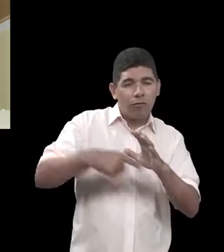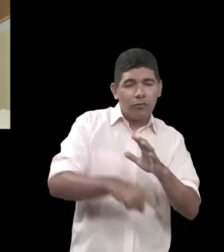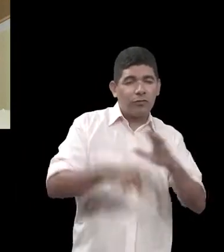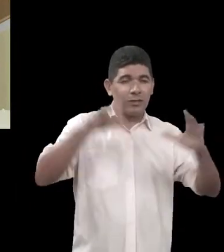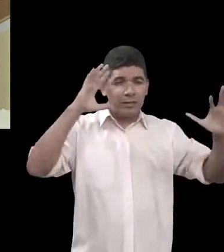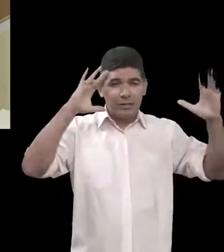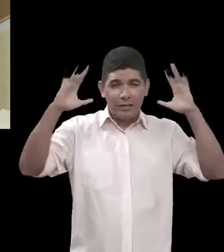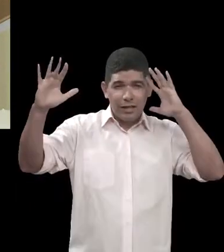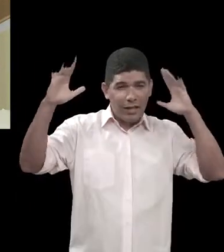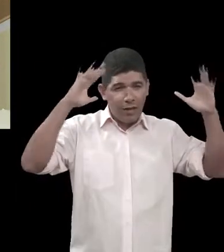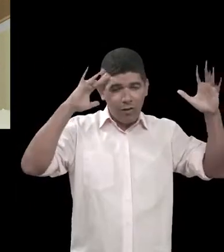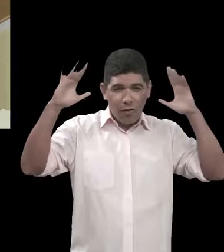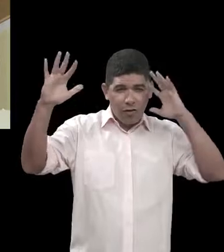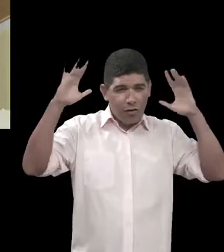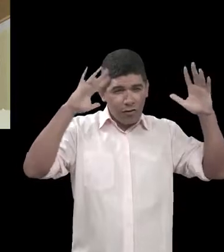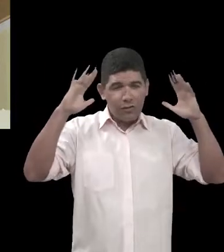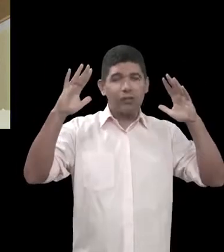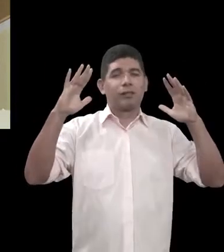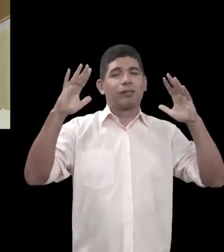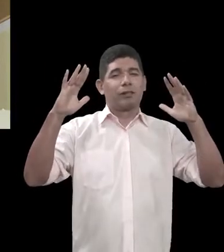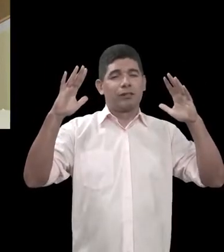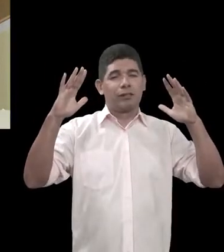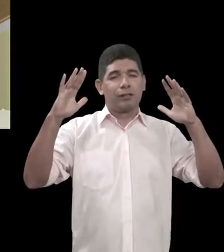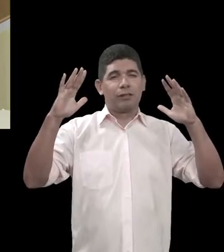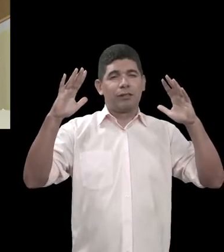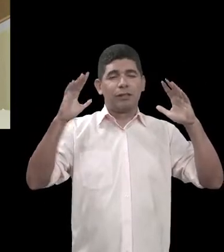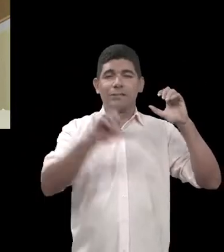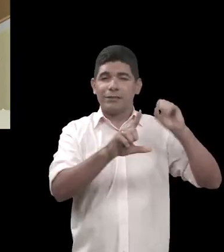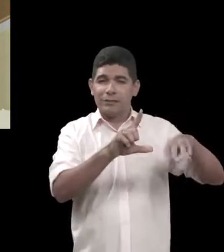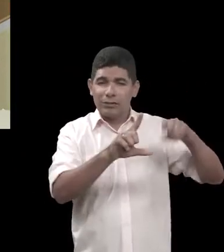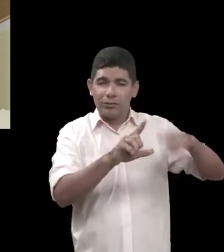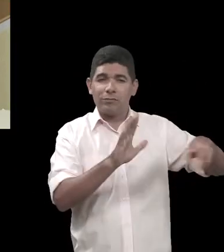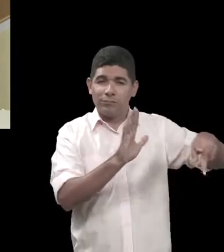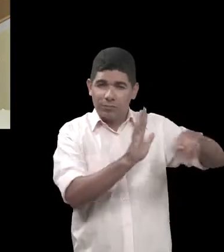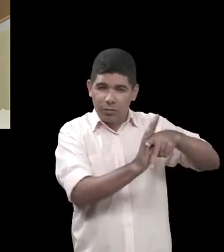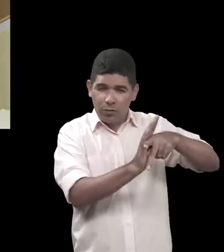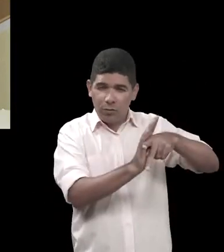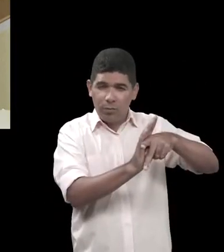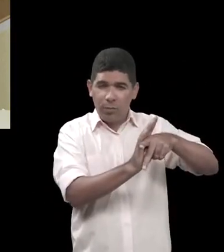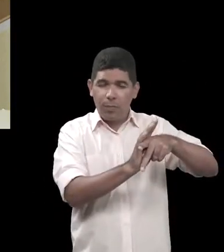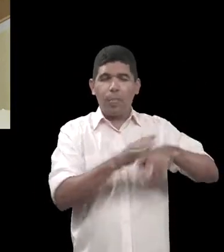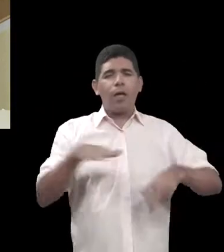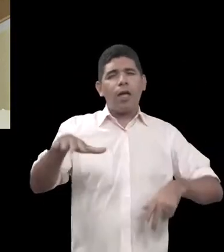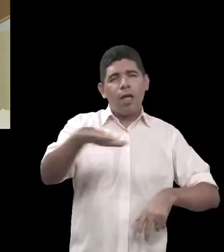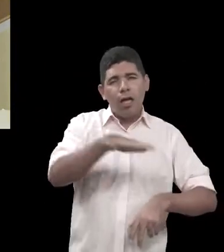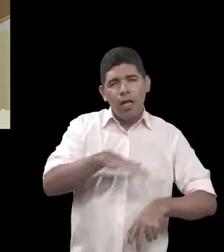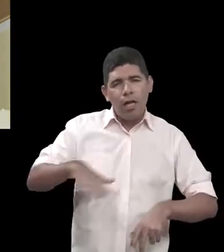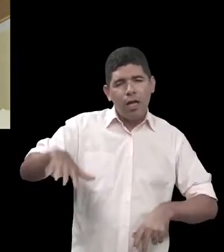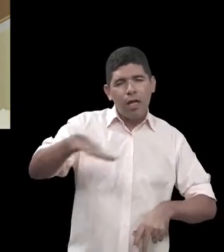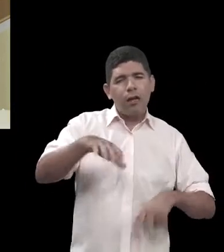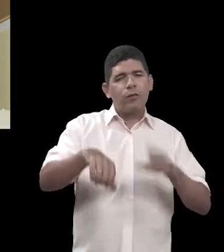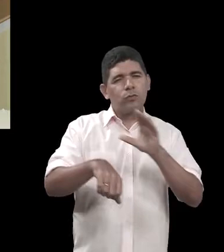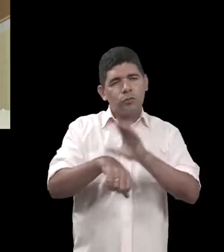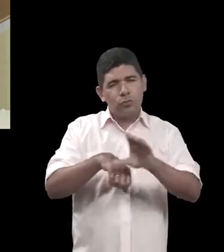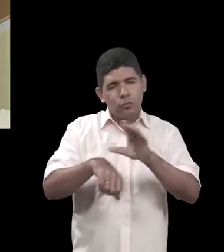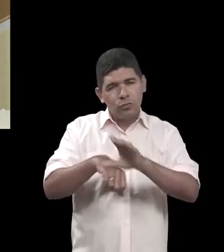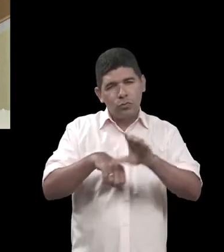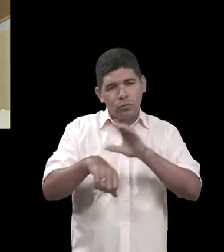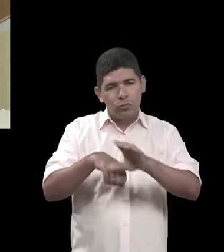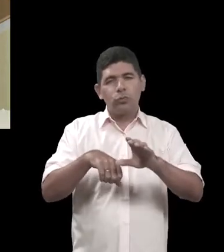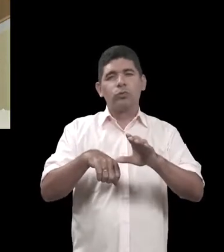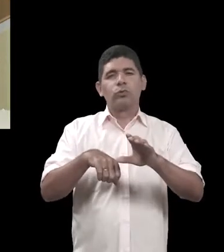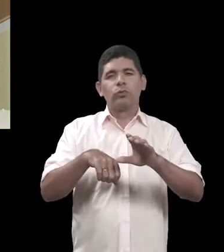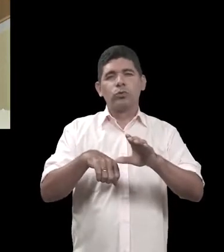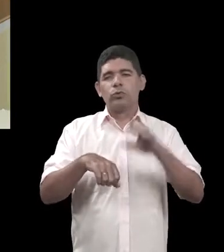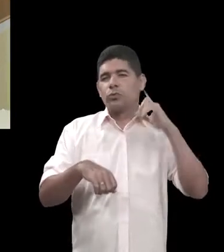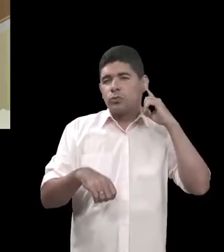né? Teóricas, quem sabe. E o público do curso também é muito heterogêneo. Geralmente